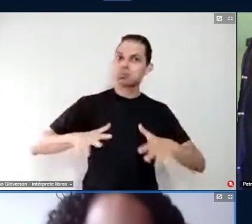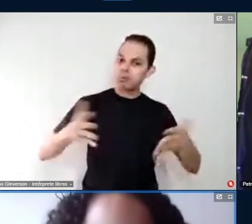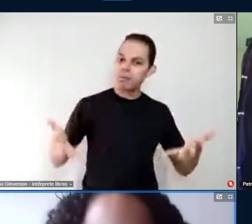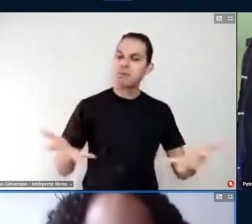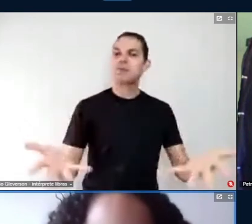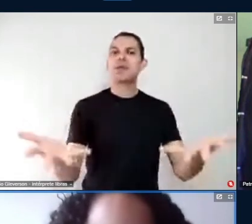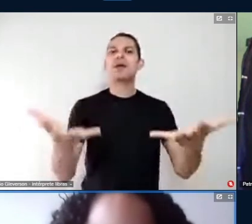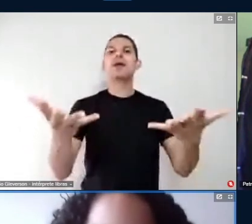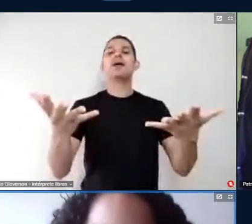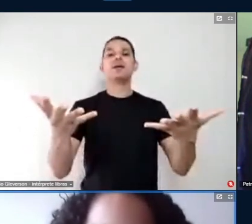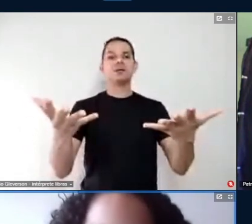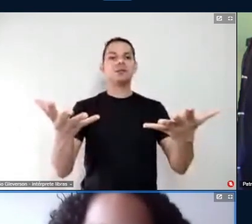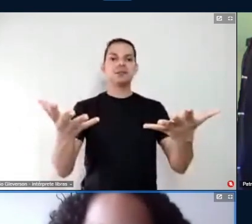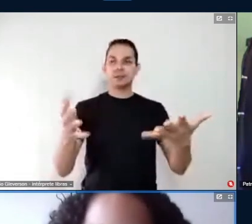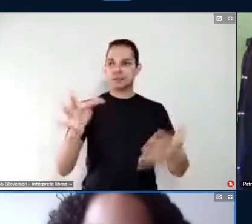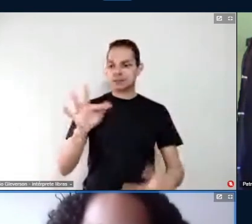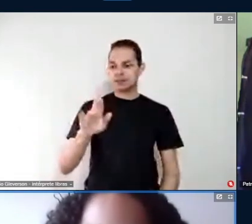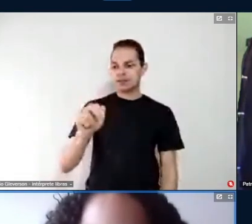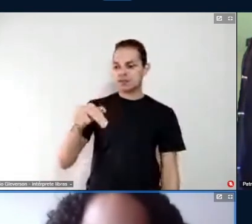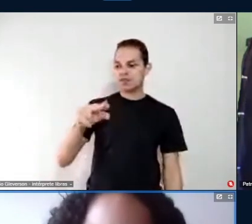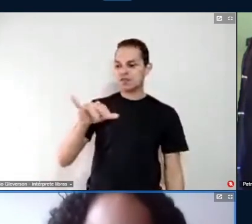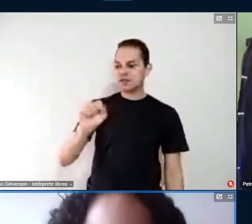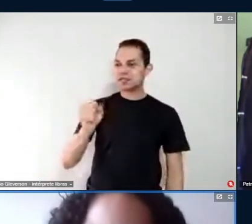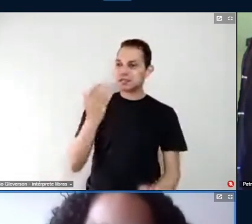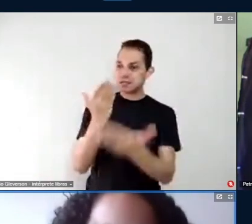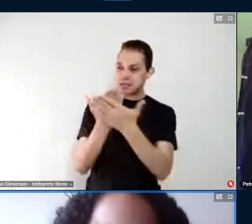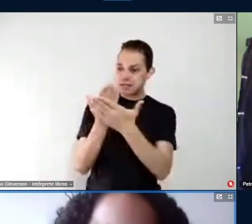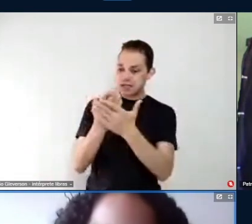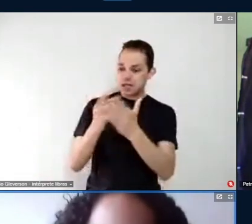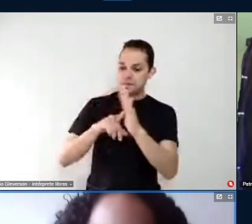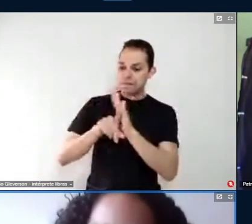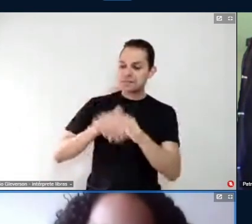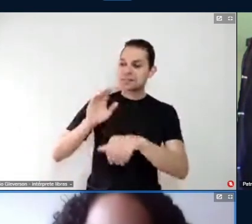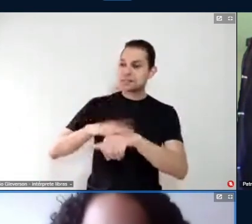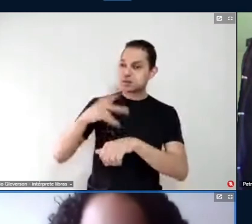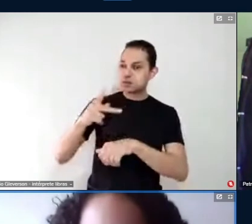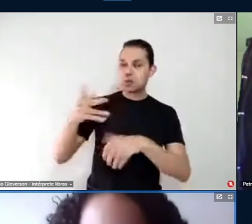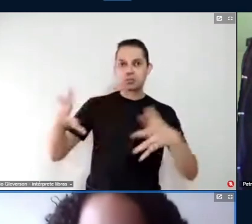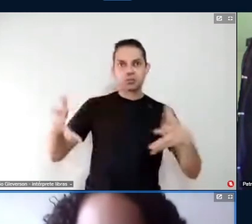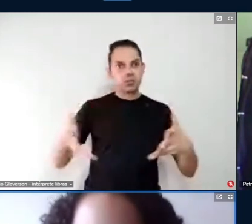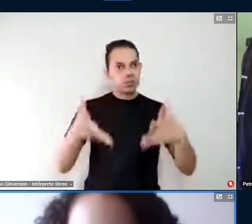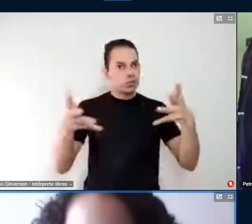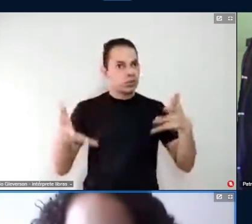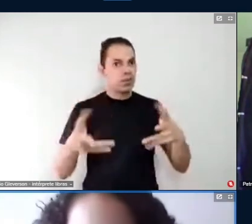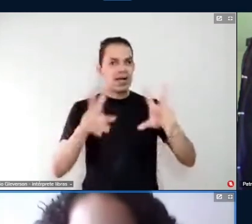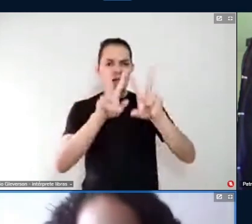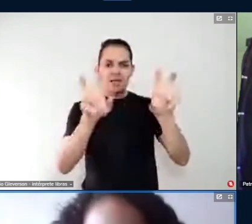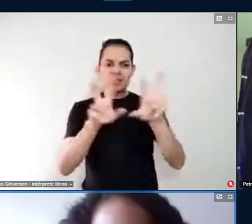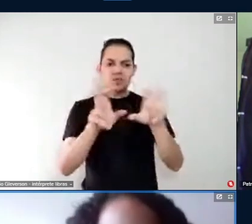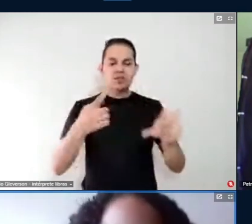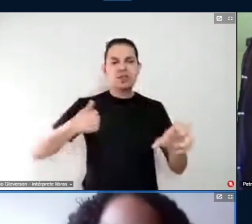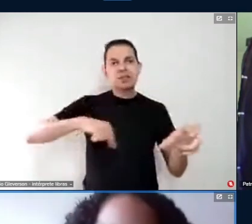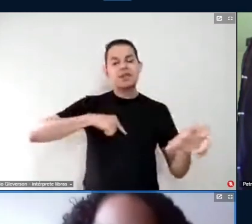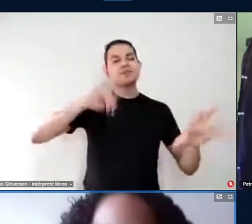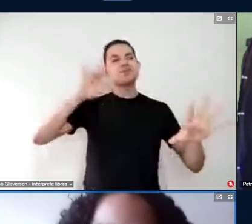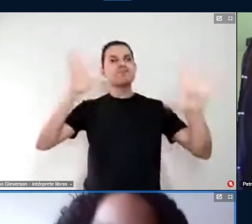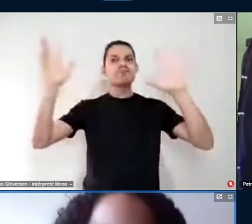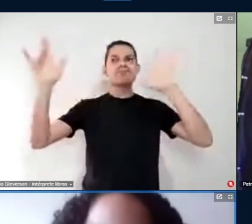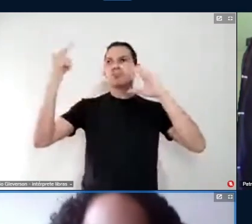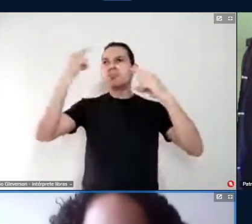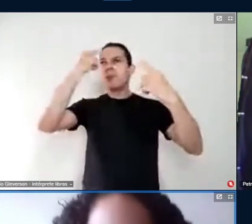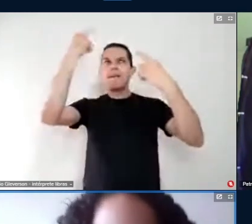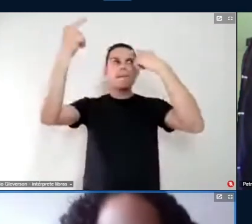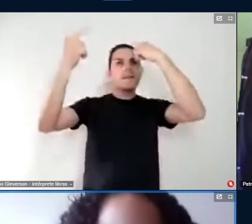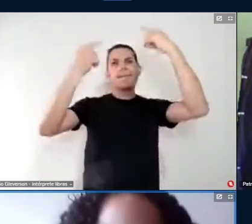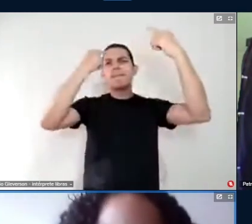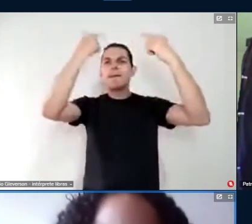É isso, Francis, tua pesquisa está aí provocando a gente fazer essas reflexões que transcendem o